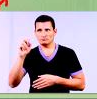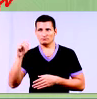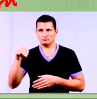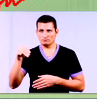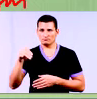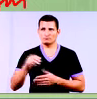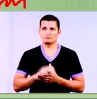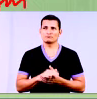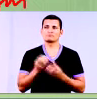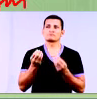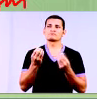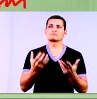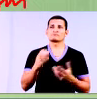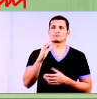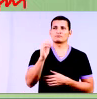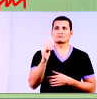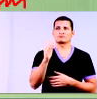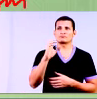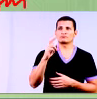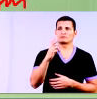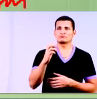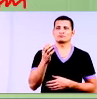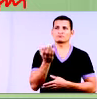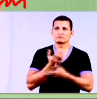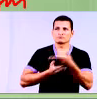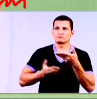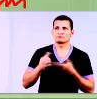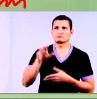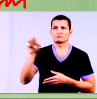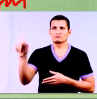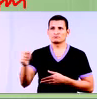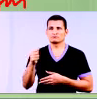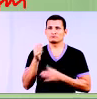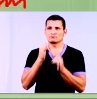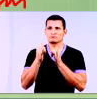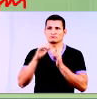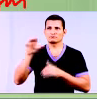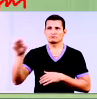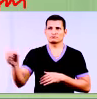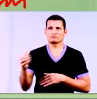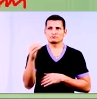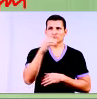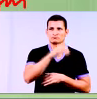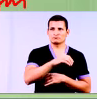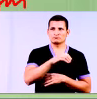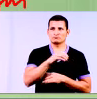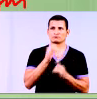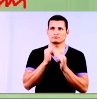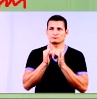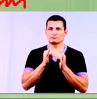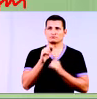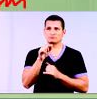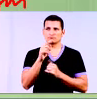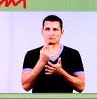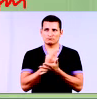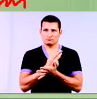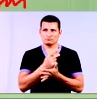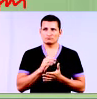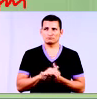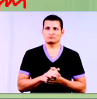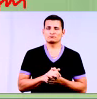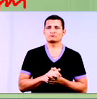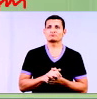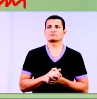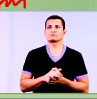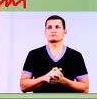Então, para que serve a cache? Para fazer o meio de campo, buscar informações daqui para a CPU, que é aqui que acontece o processamento, daqui para cá. Ela faz o meio de